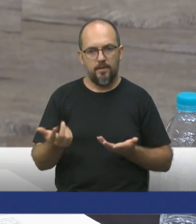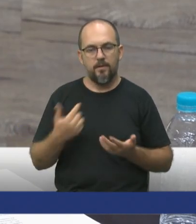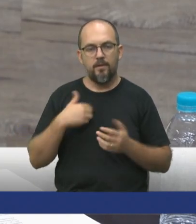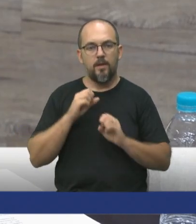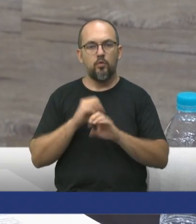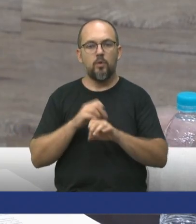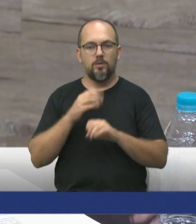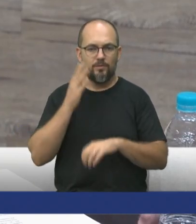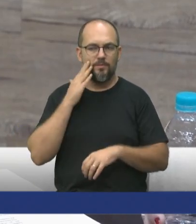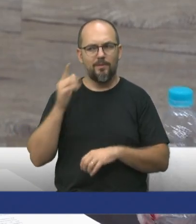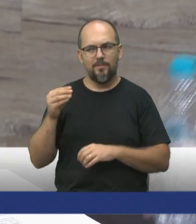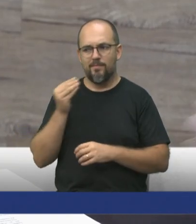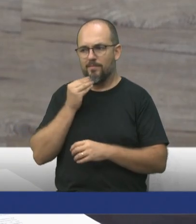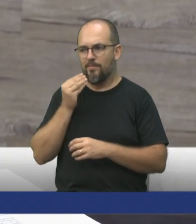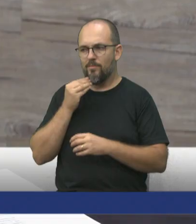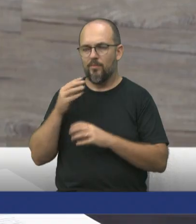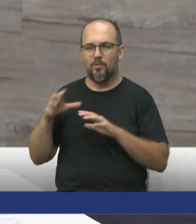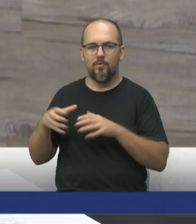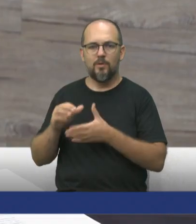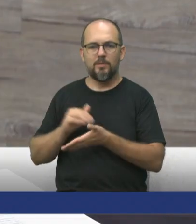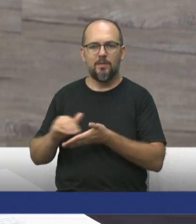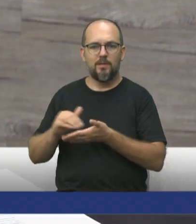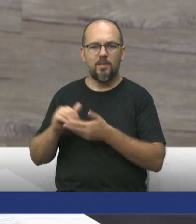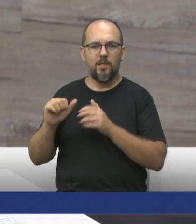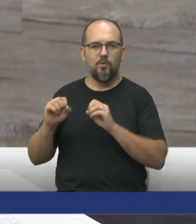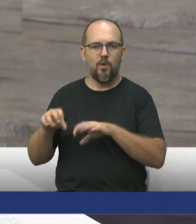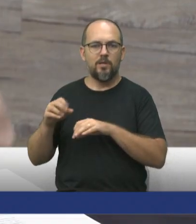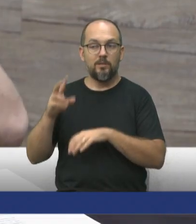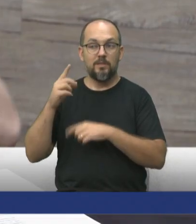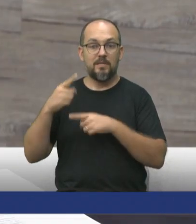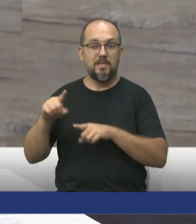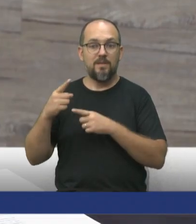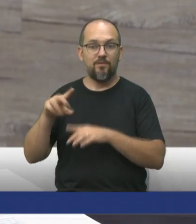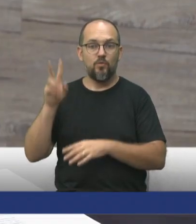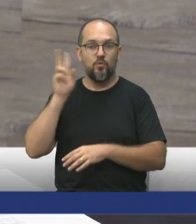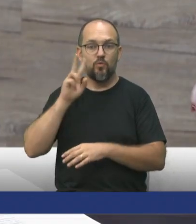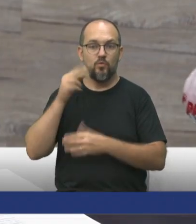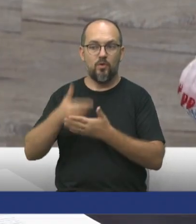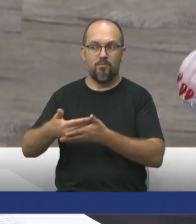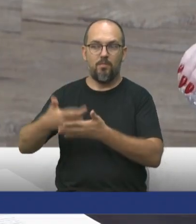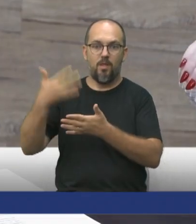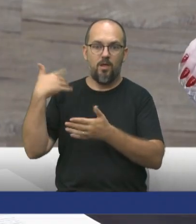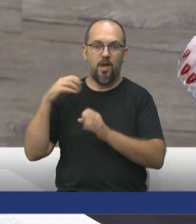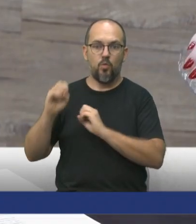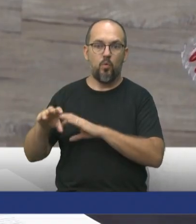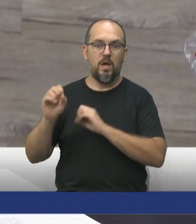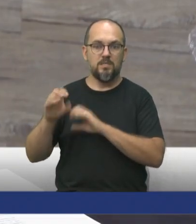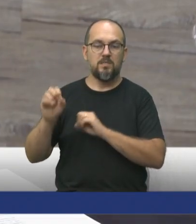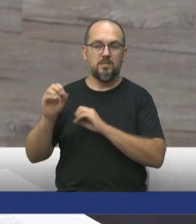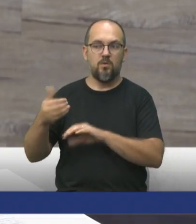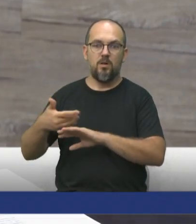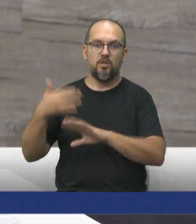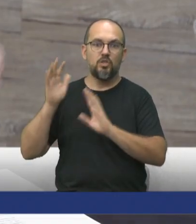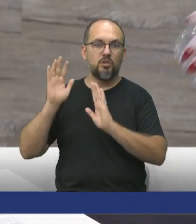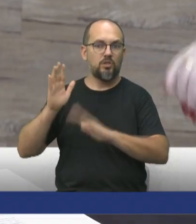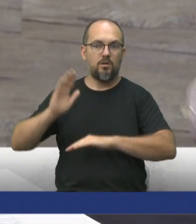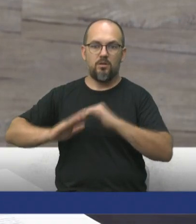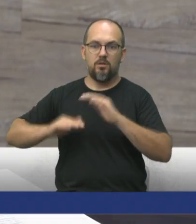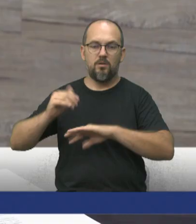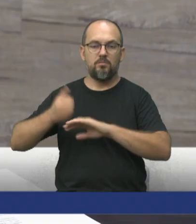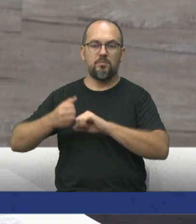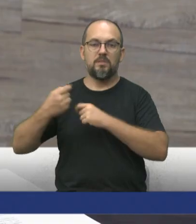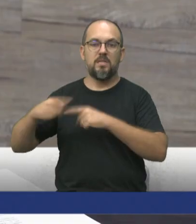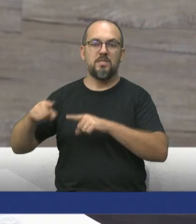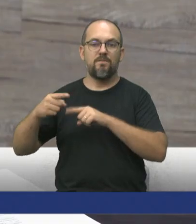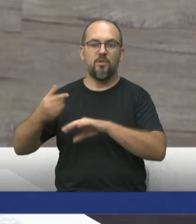de contribuição, dos desafios históricos que a história da educação possui. Então, a história da educação já é feita por